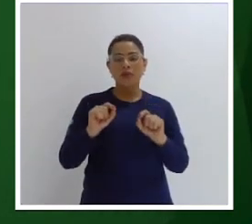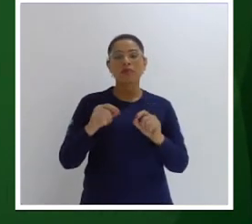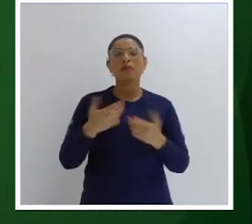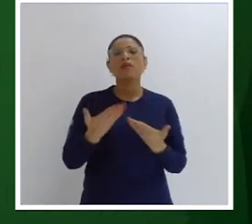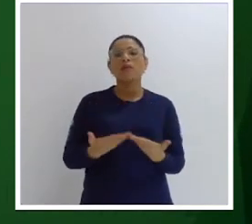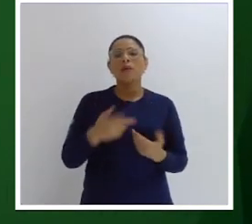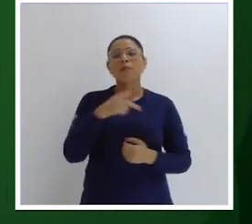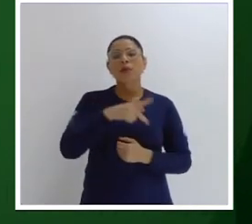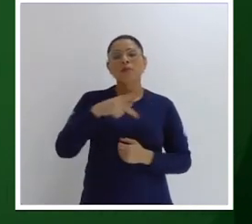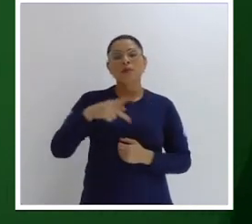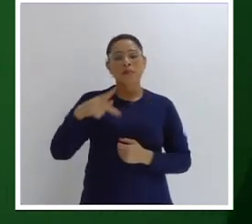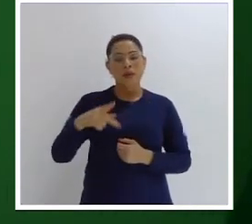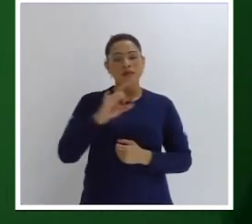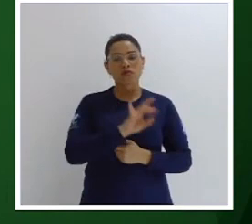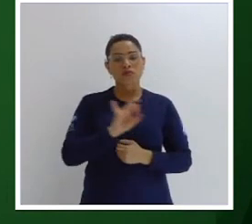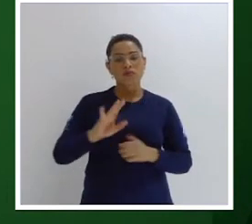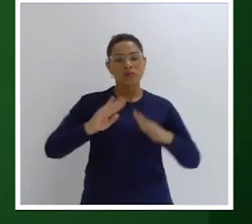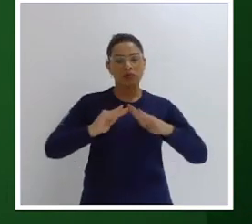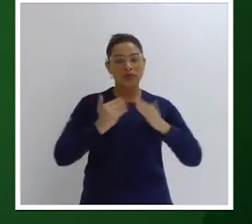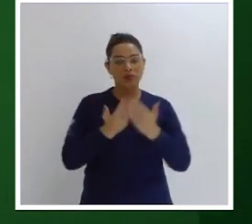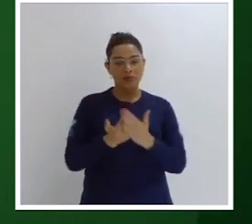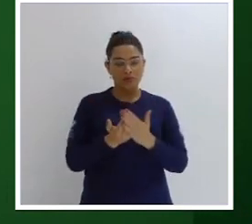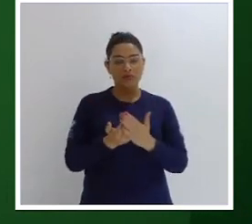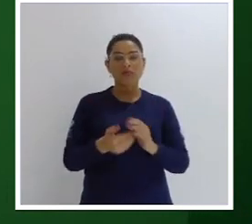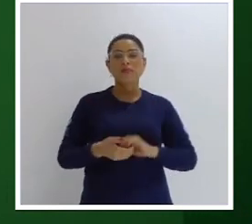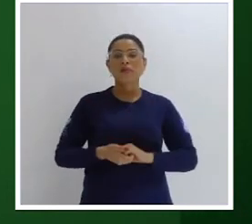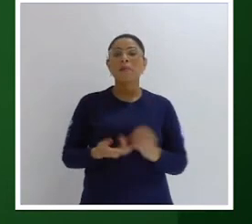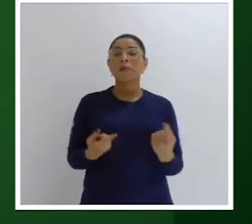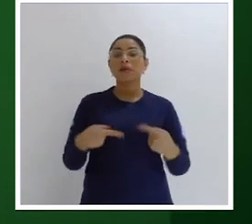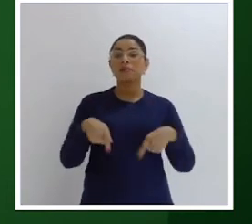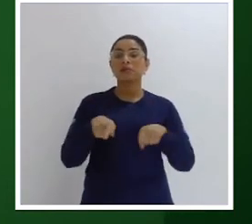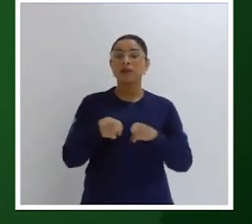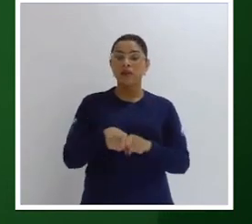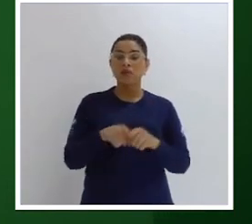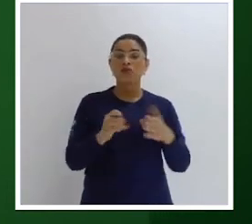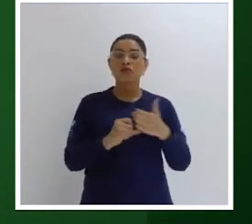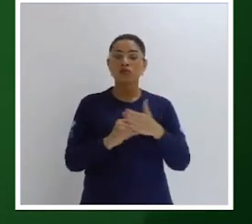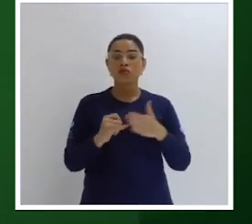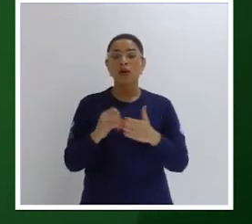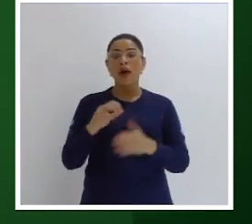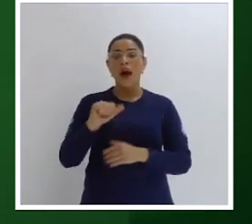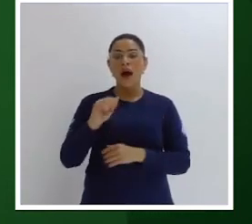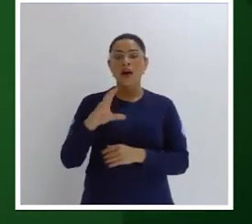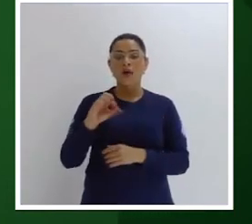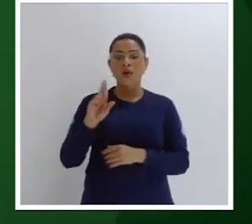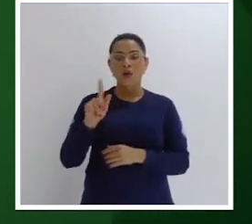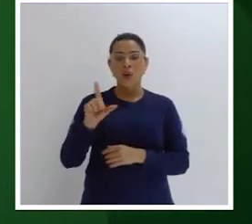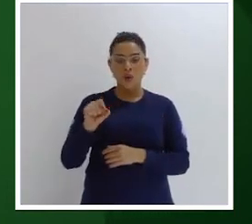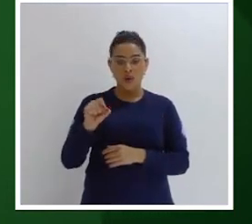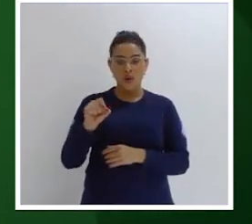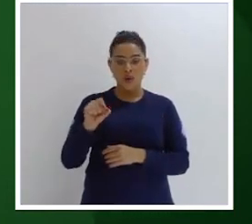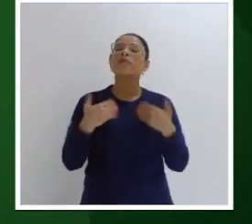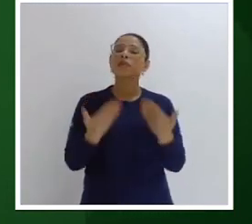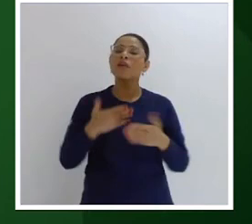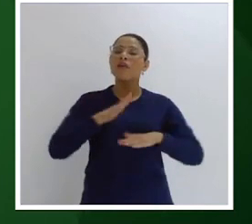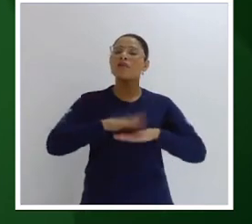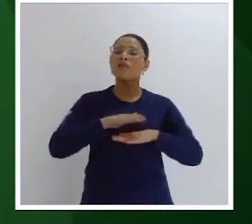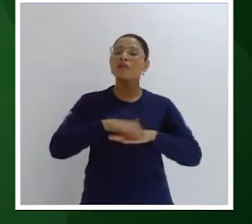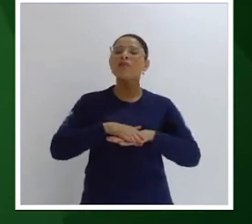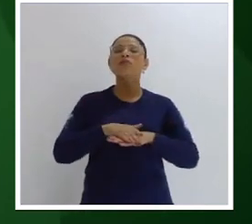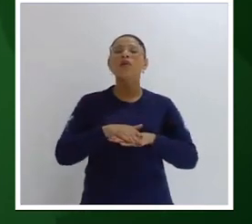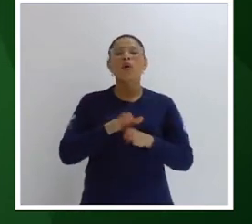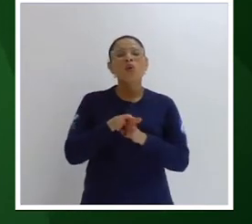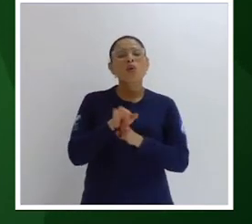político pedagógico das escolas em parceria com a instituição ébor nós fizemos uma orientação